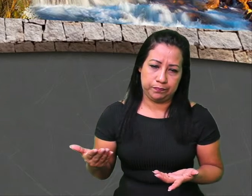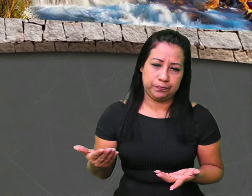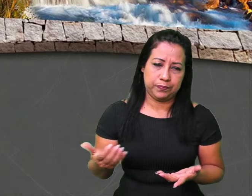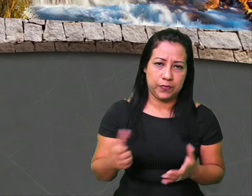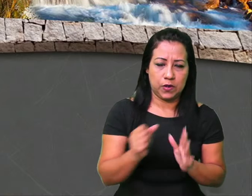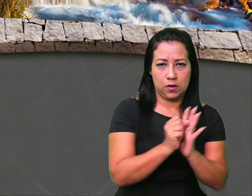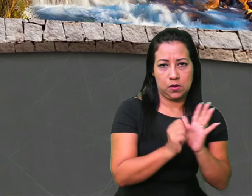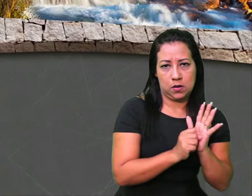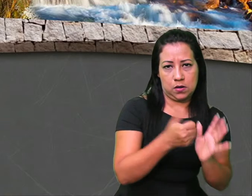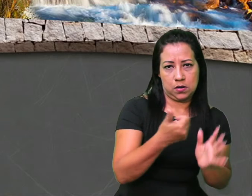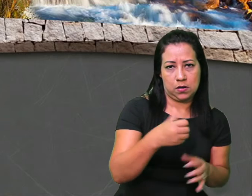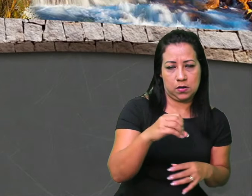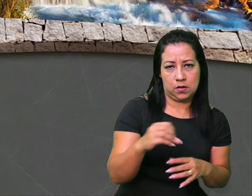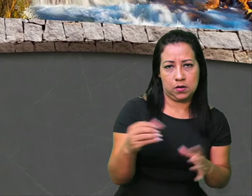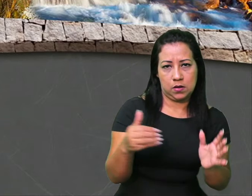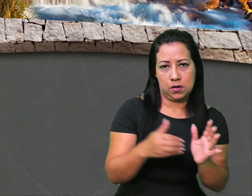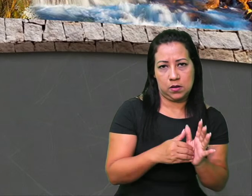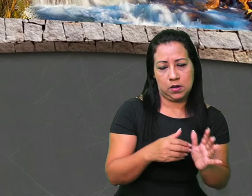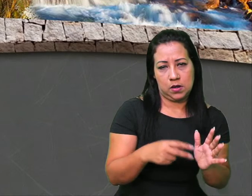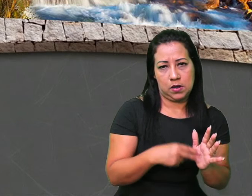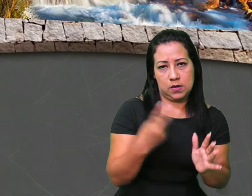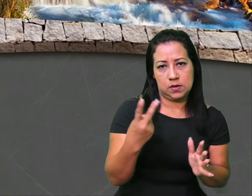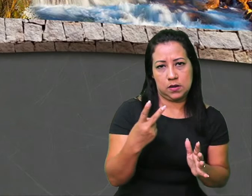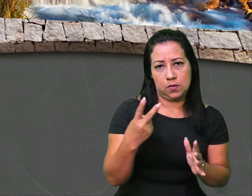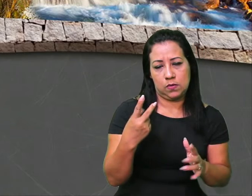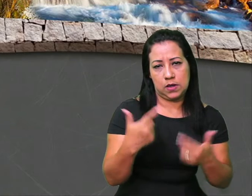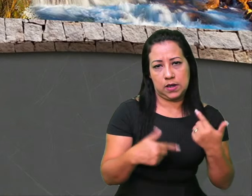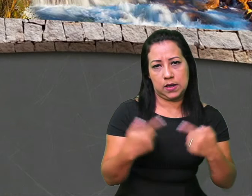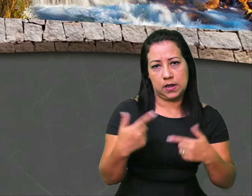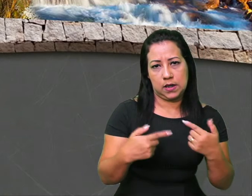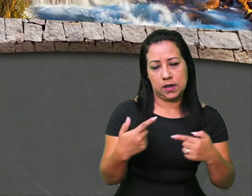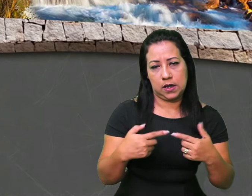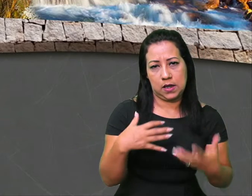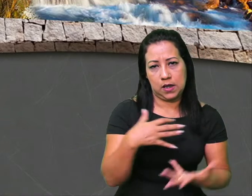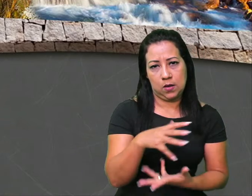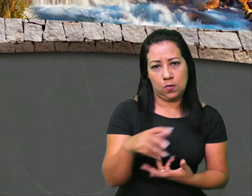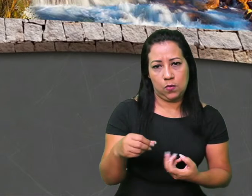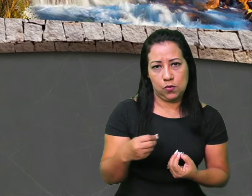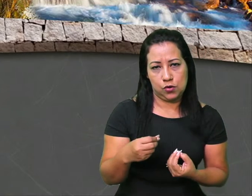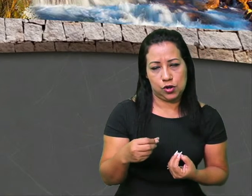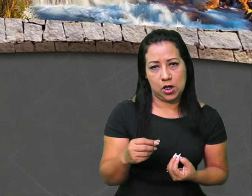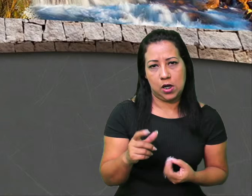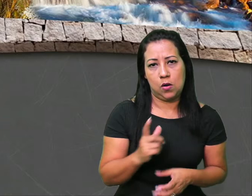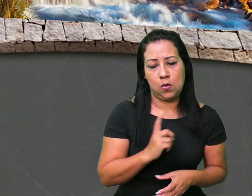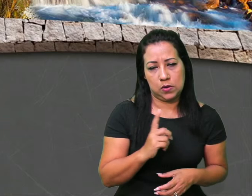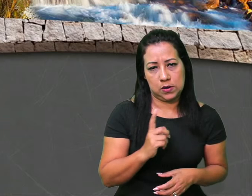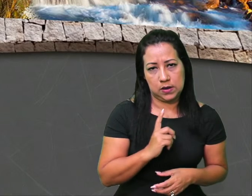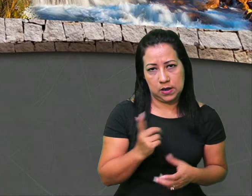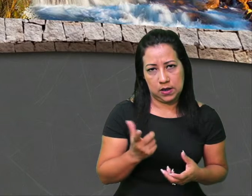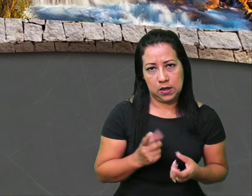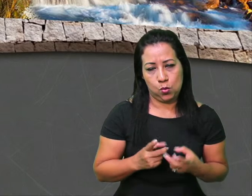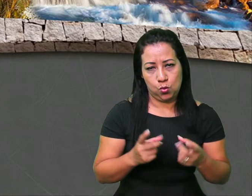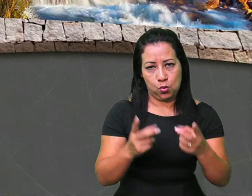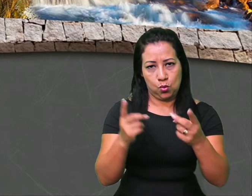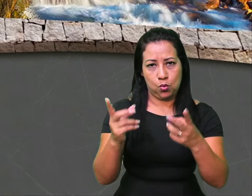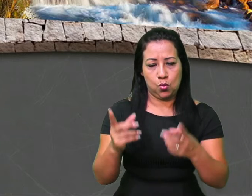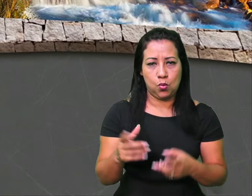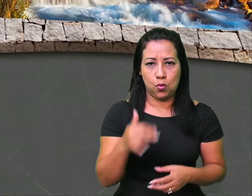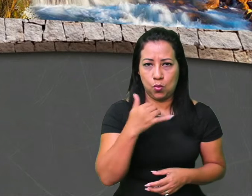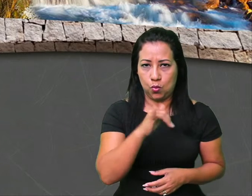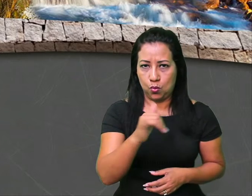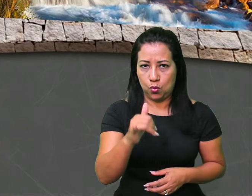passou pela Segunda Revolução Industrial, que tem como matéria-prima, fonte de energia, o carvão mineral, colocaram o